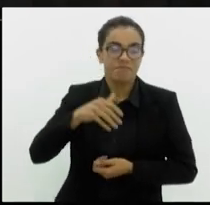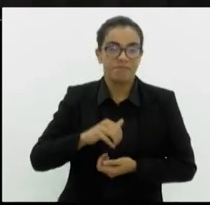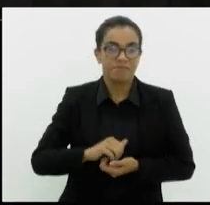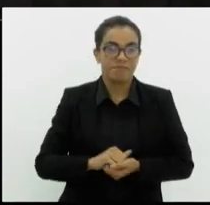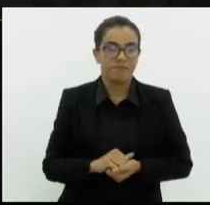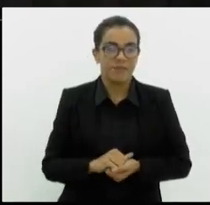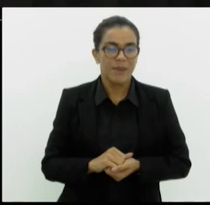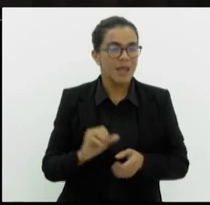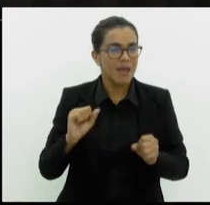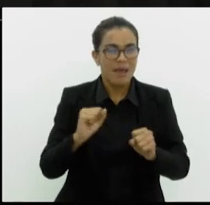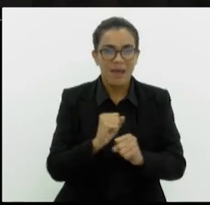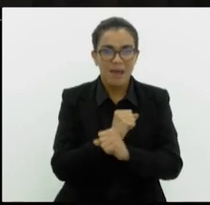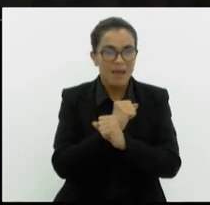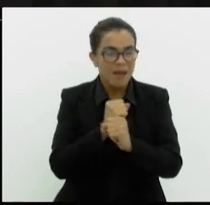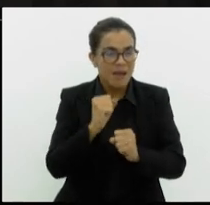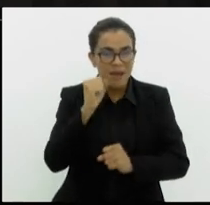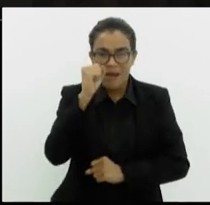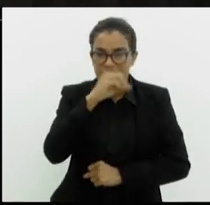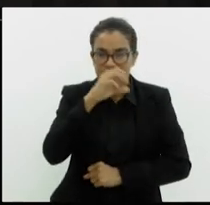absolutamente